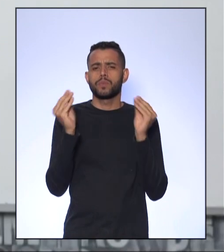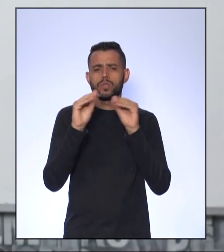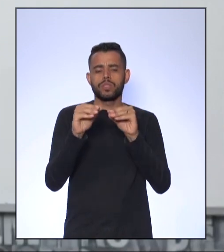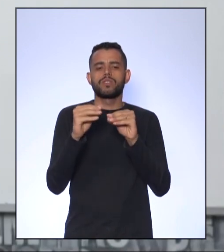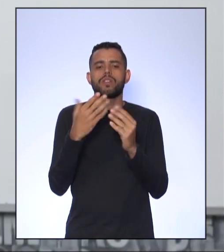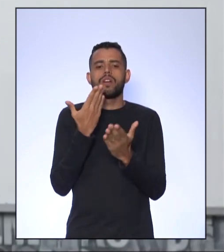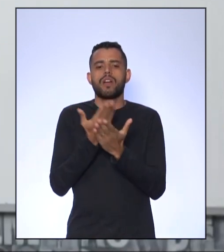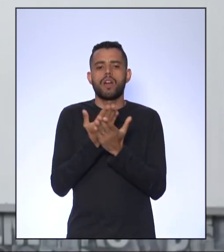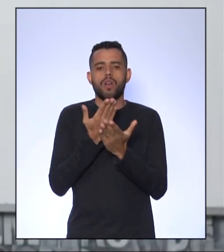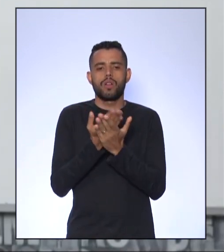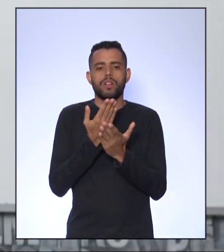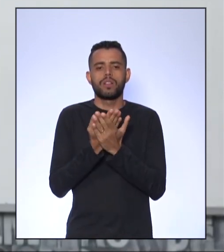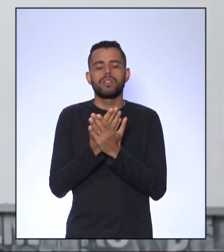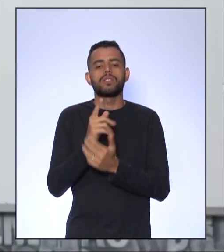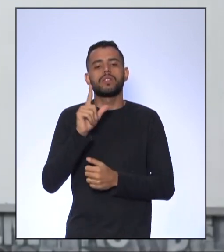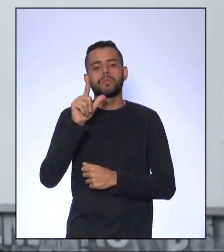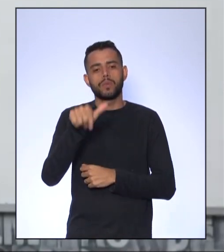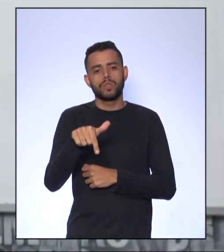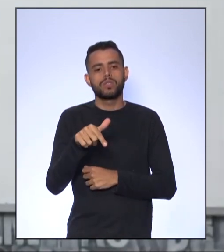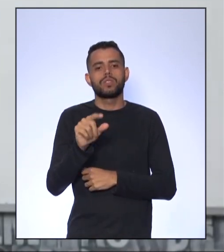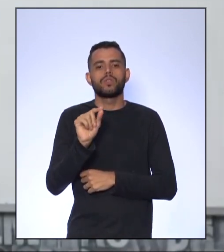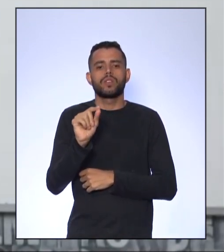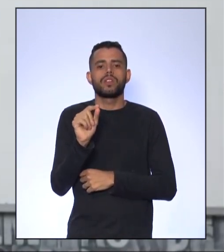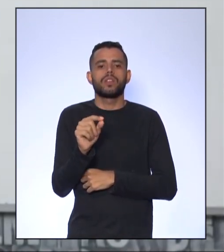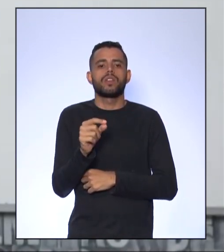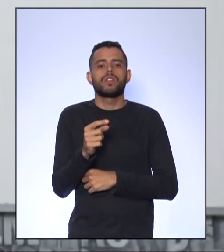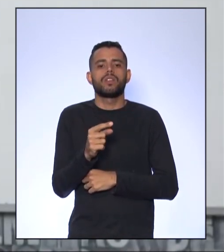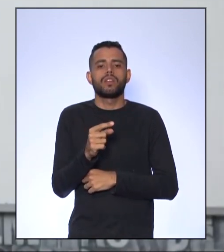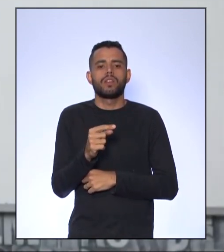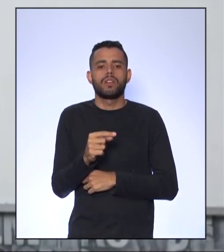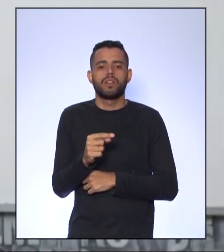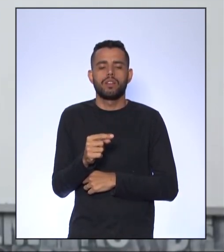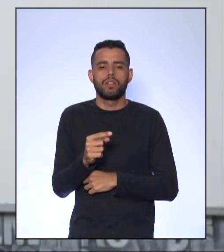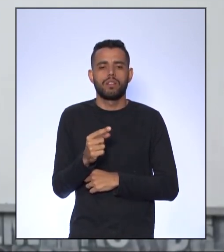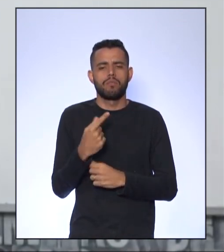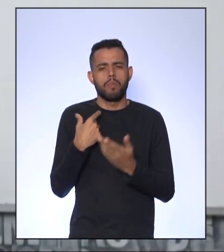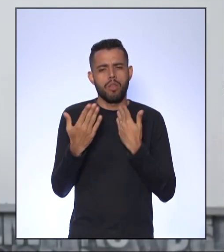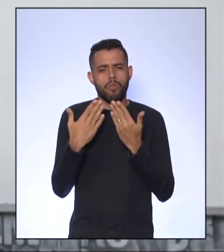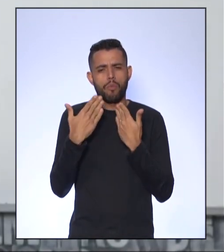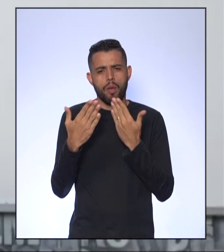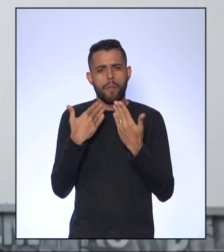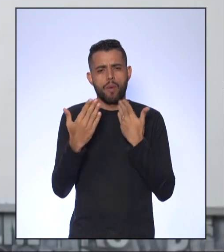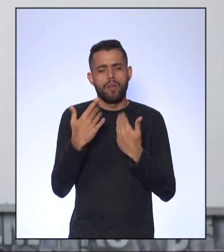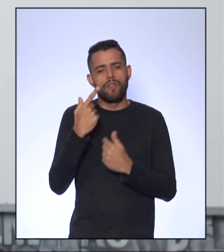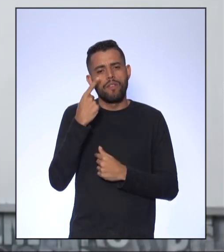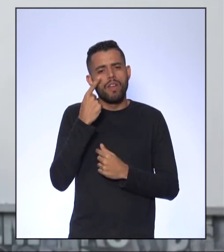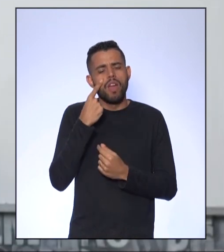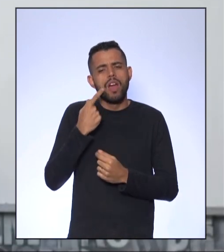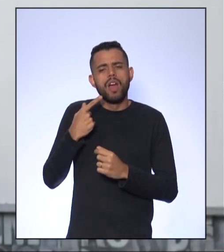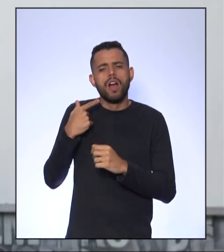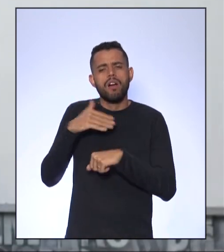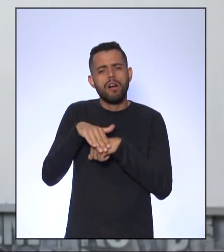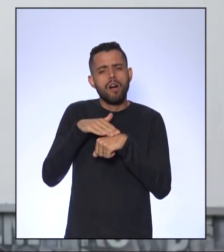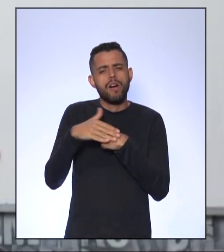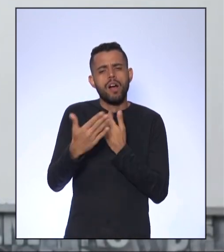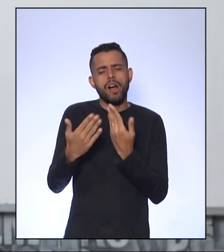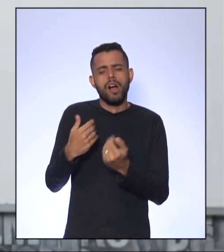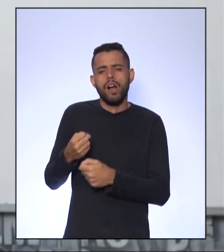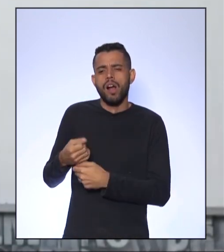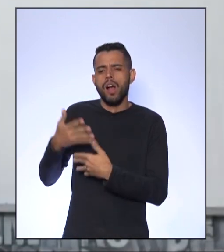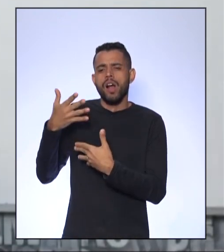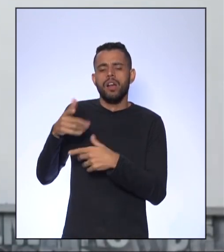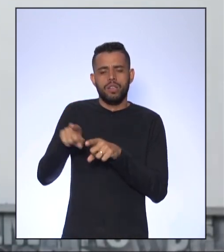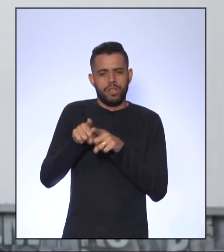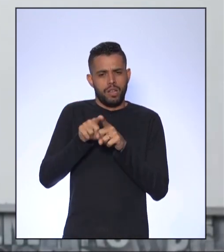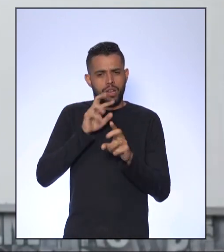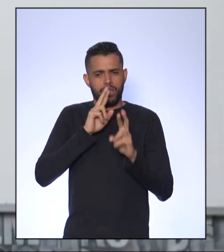aula e, na sequência, eu venho aqui pro nosso bate-papo, ver as interações e responder algumas perguntas já,